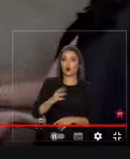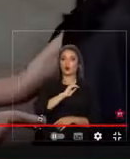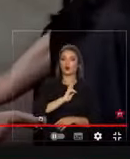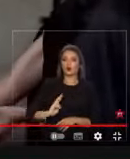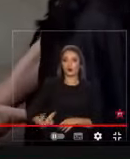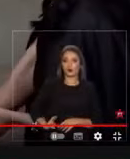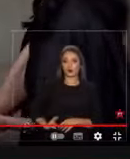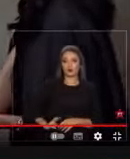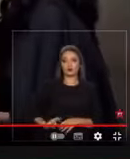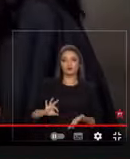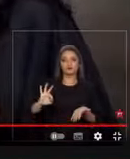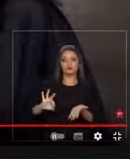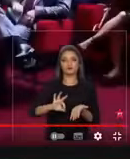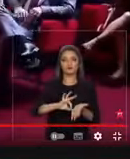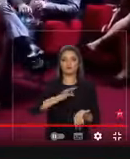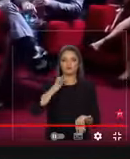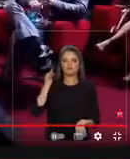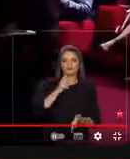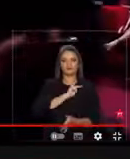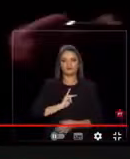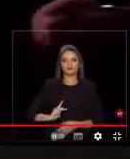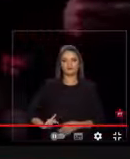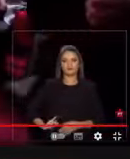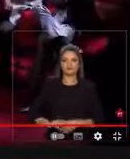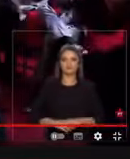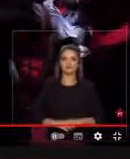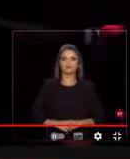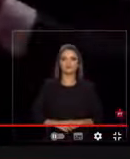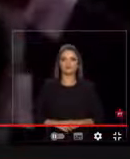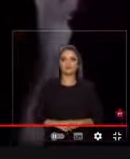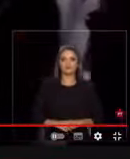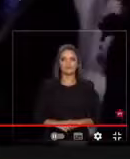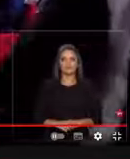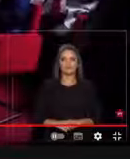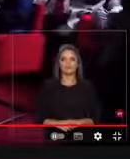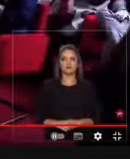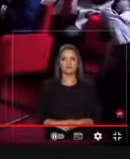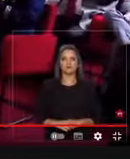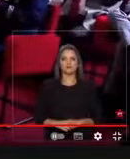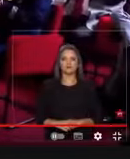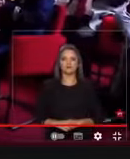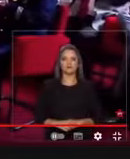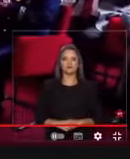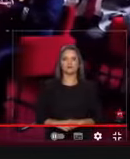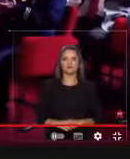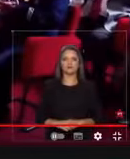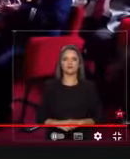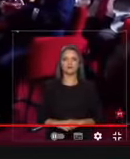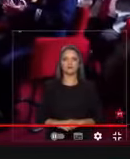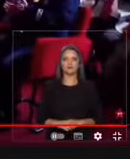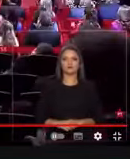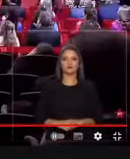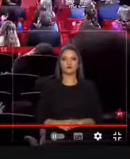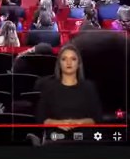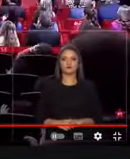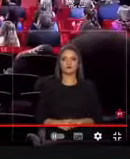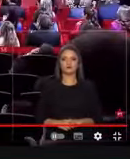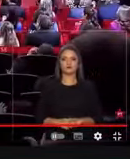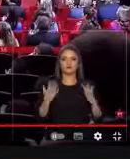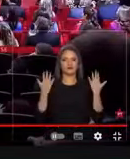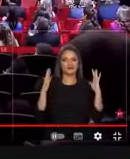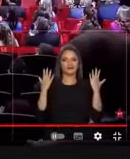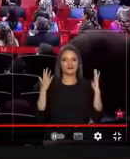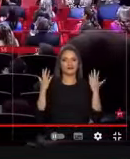presidente. Bom, me acompanhe agora. Esse é o teor do diploma, que estará entregue.